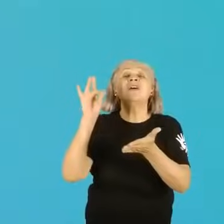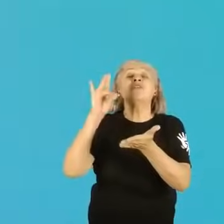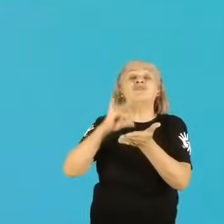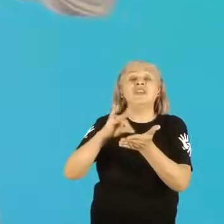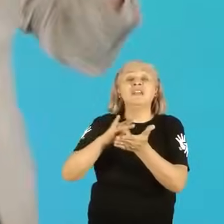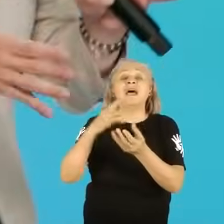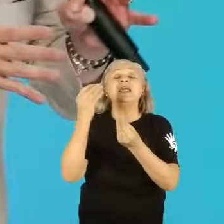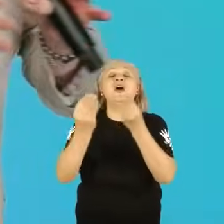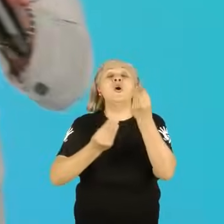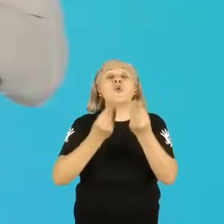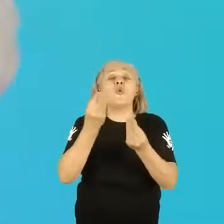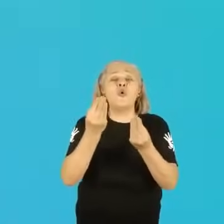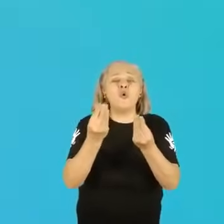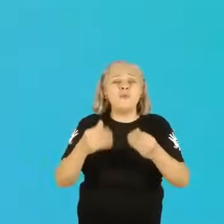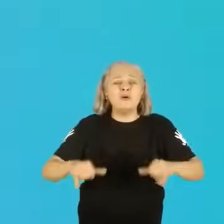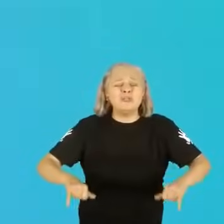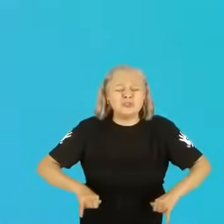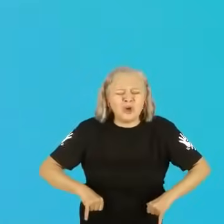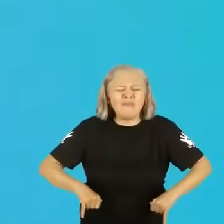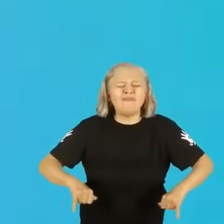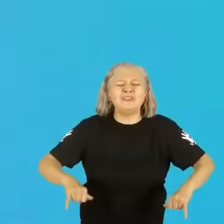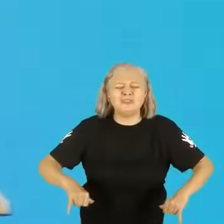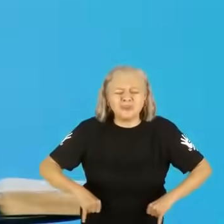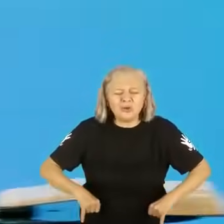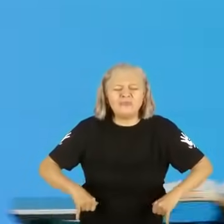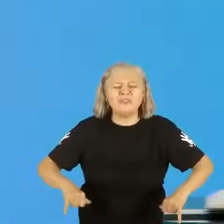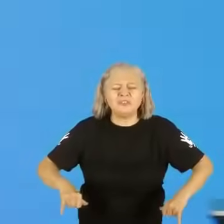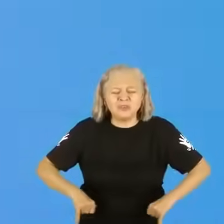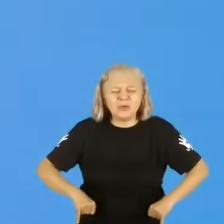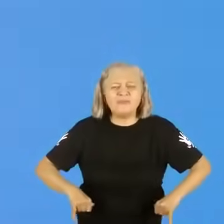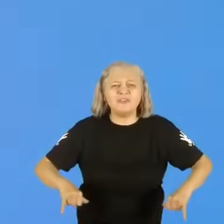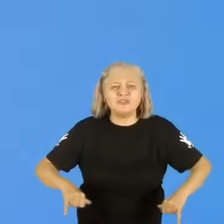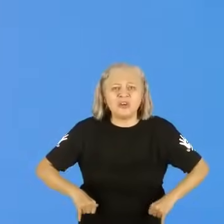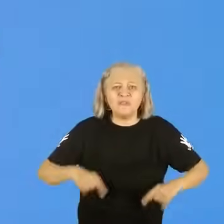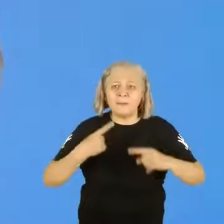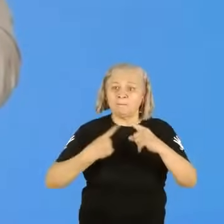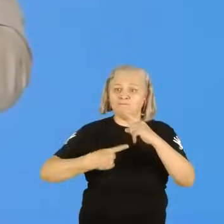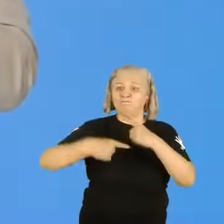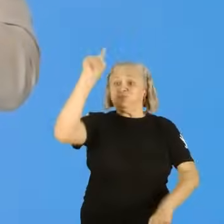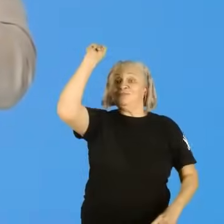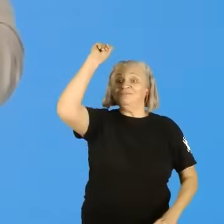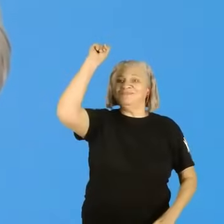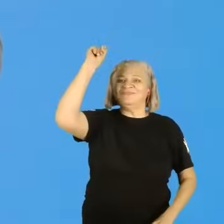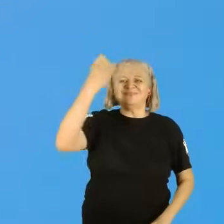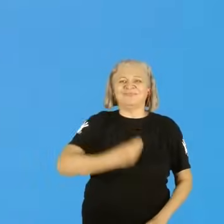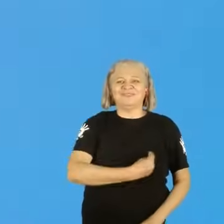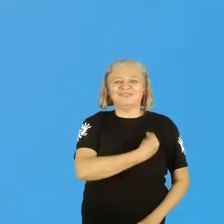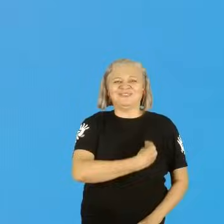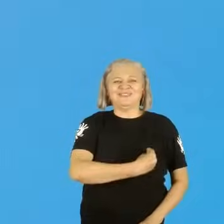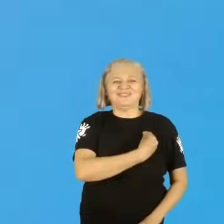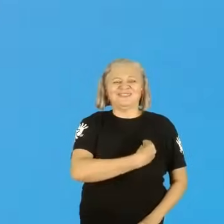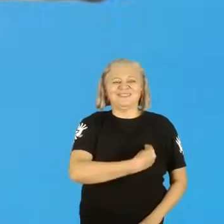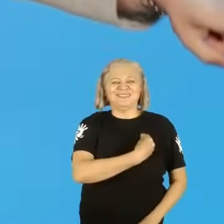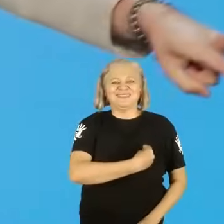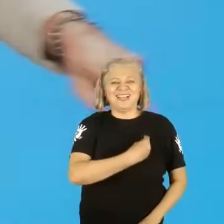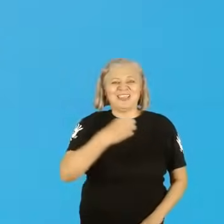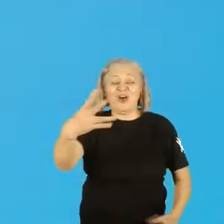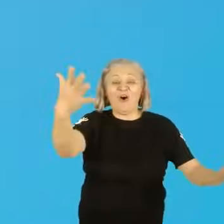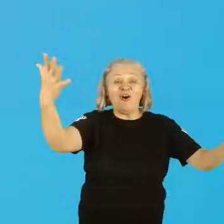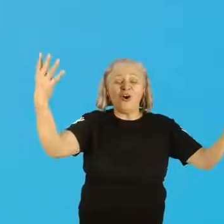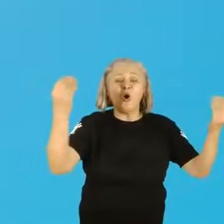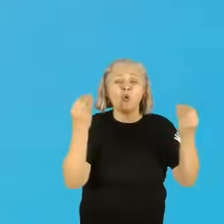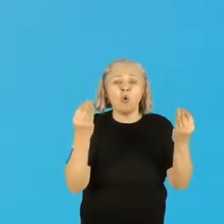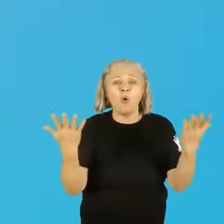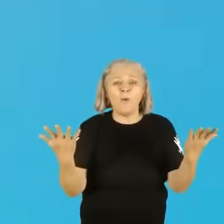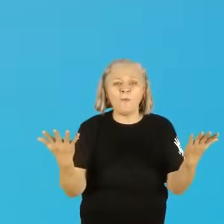tempo alguém que sofre, sofre uma virada radical na sua vida? Será que a experiência